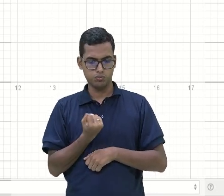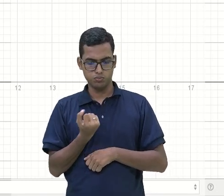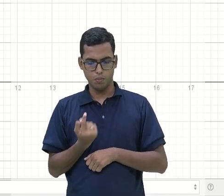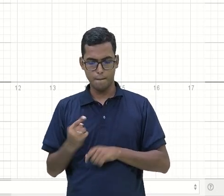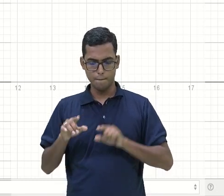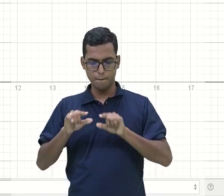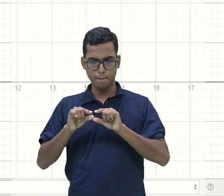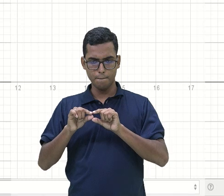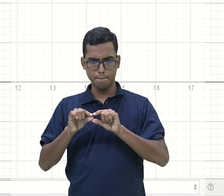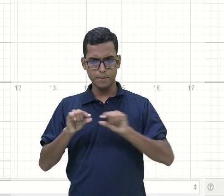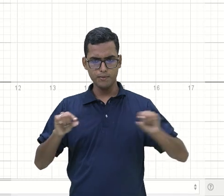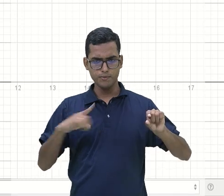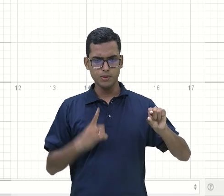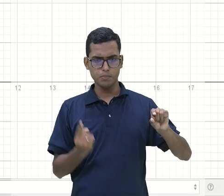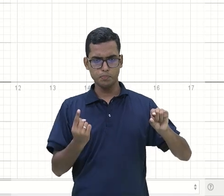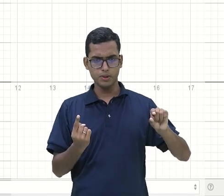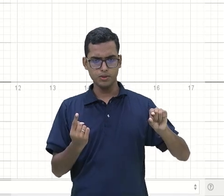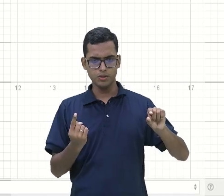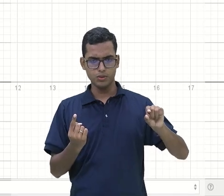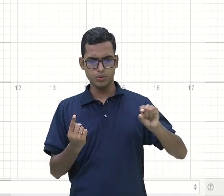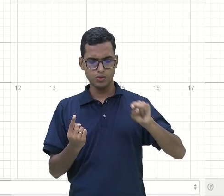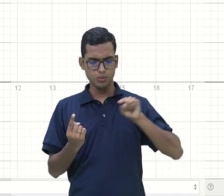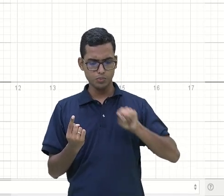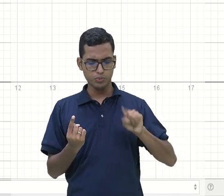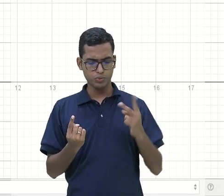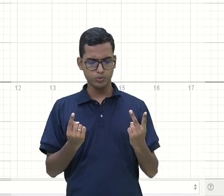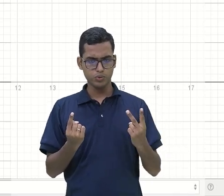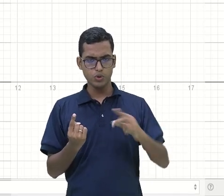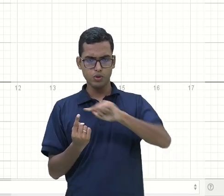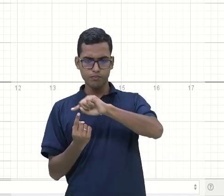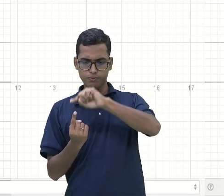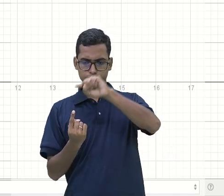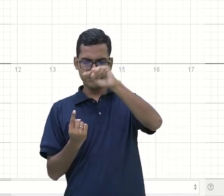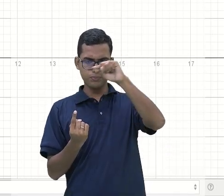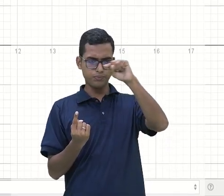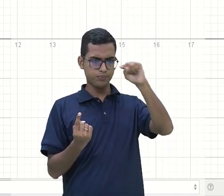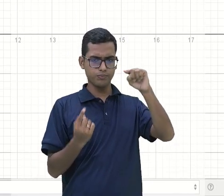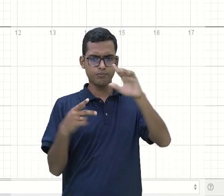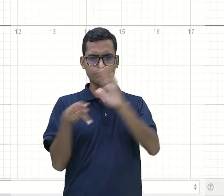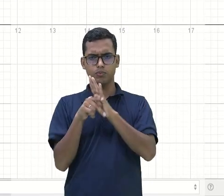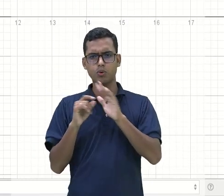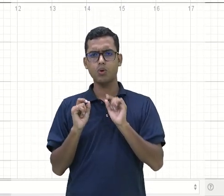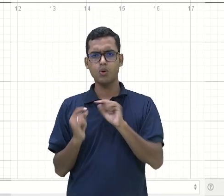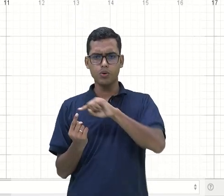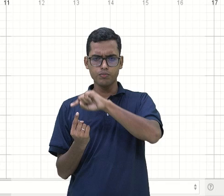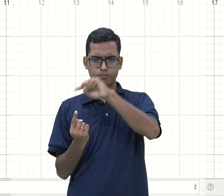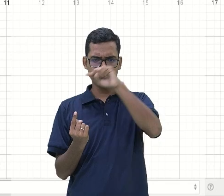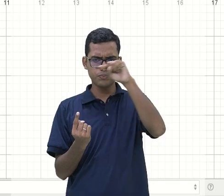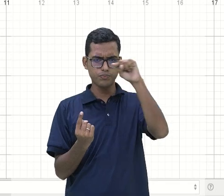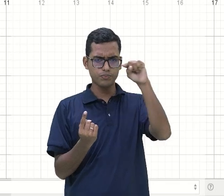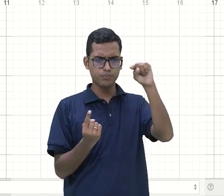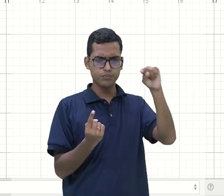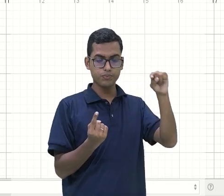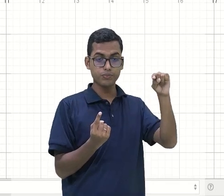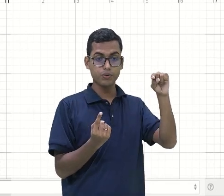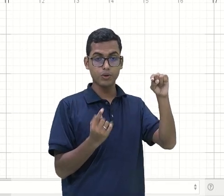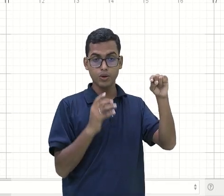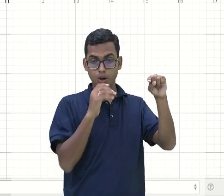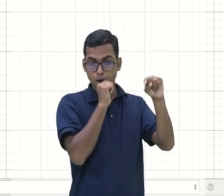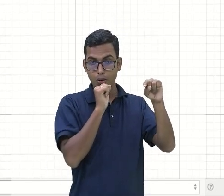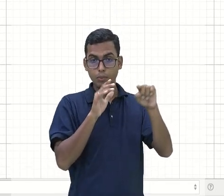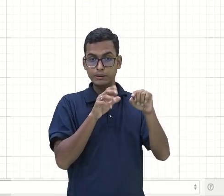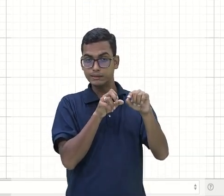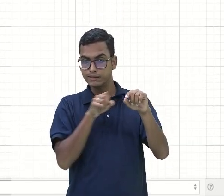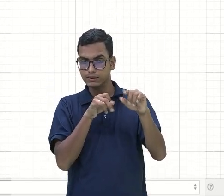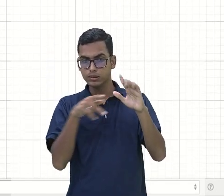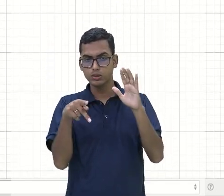em relação ao eixo y, ela demora mais para crescer. E quando a